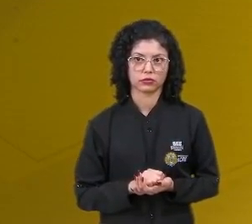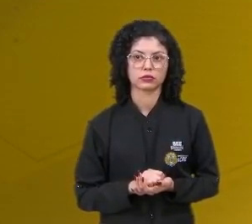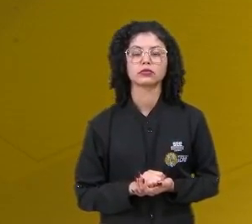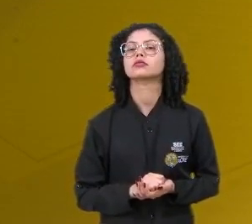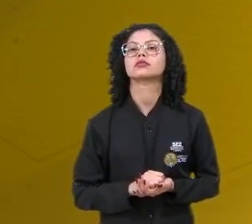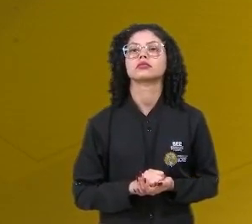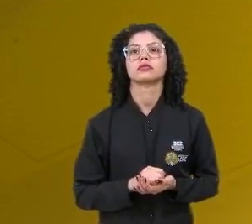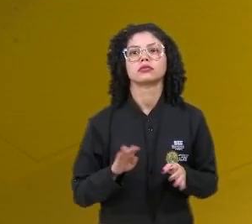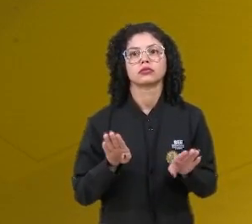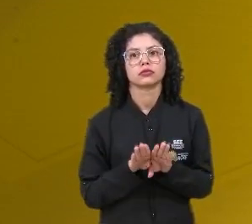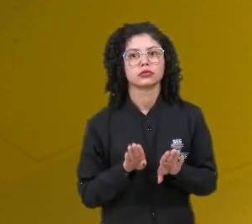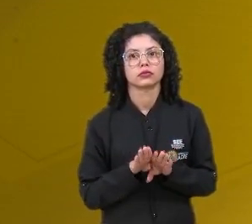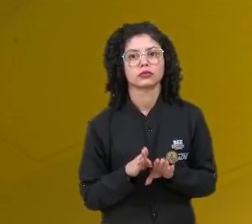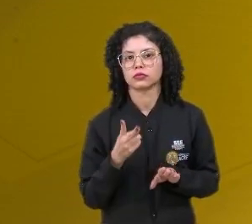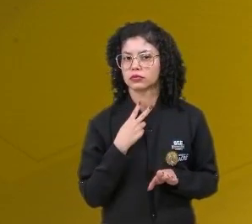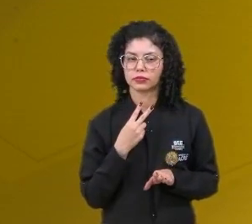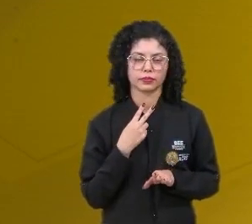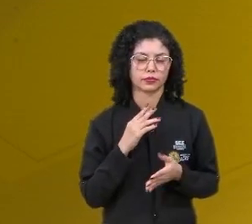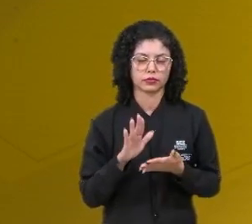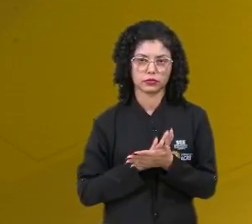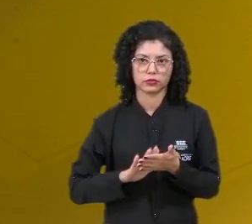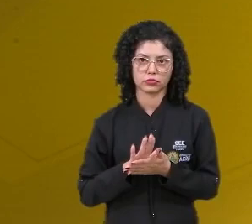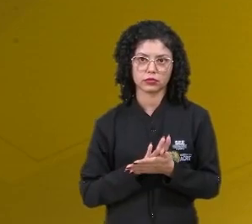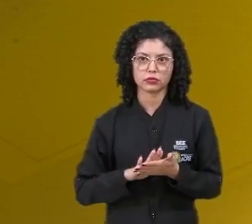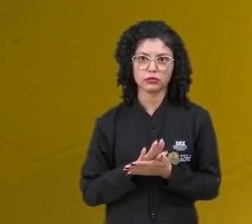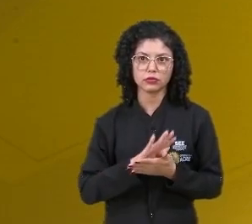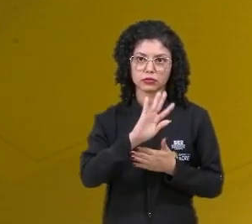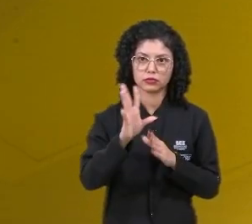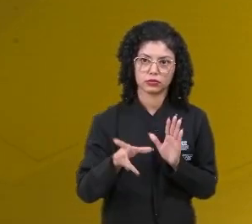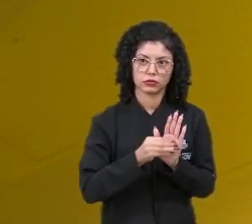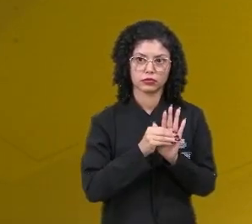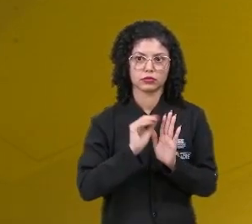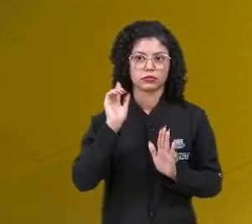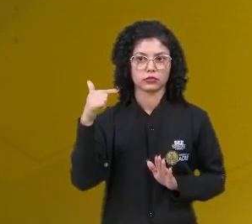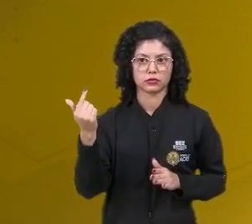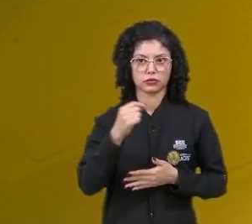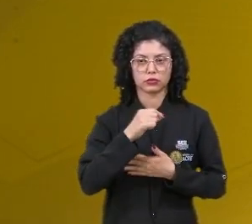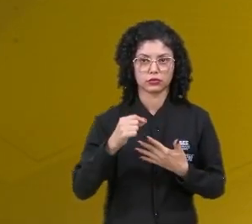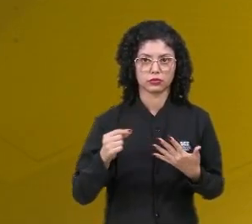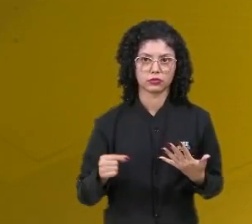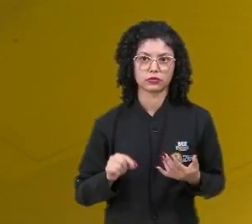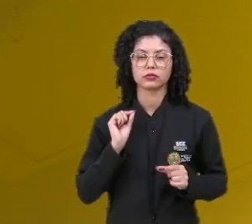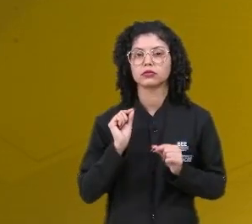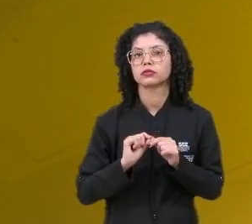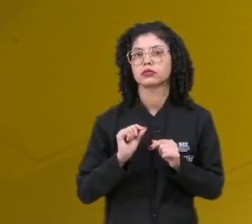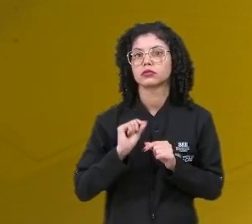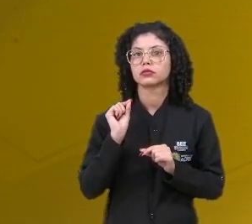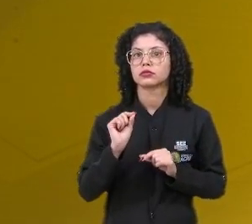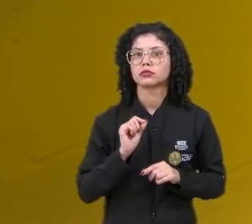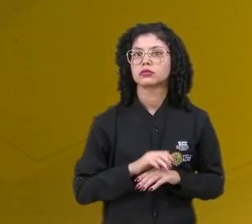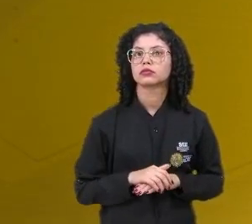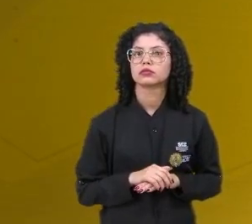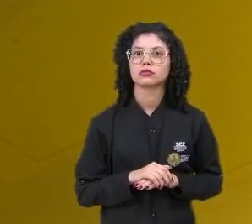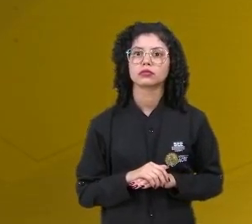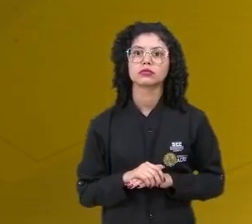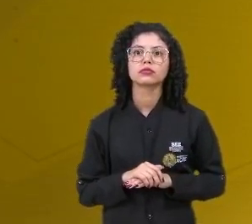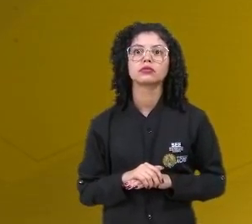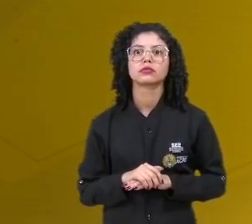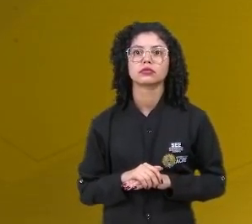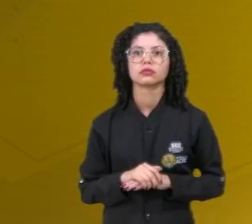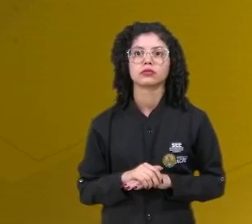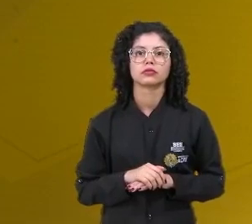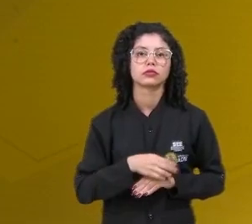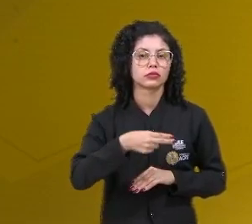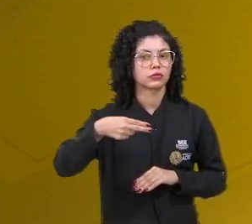carbonos, eu não posso de maneira alguma acrescentar um outro elemento químico, o que eu vou fazer? Acrescentar aqui uma